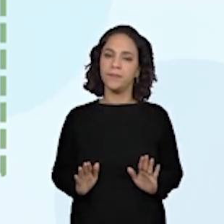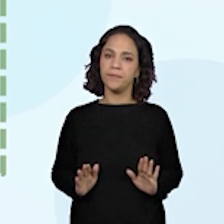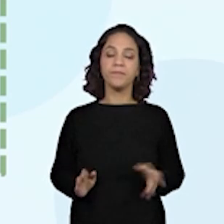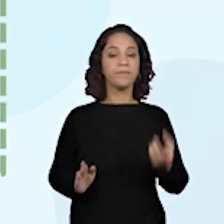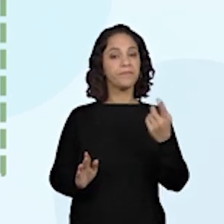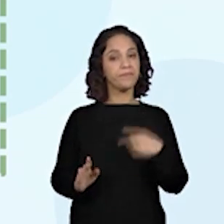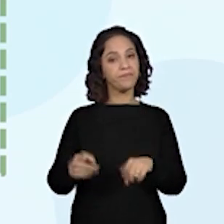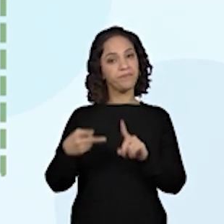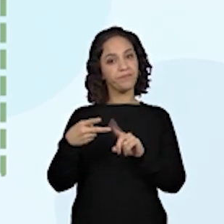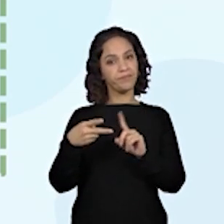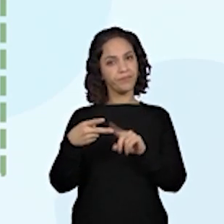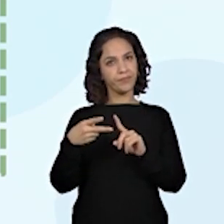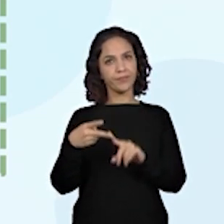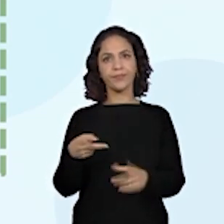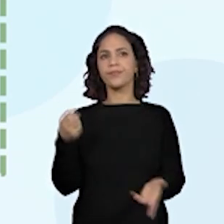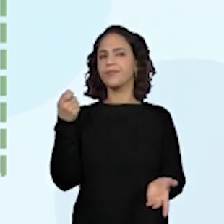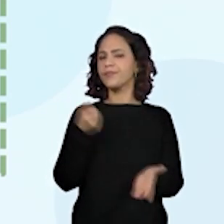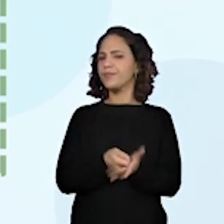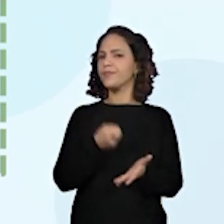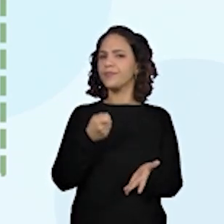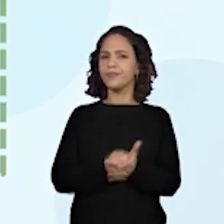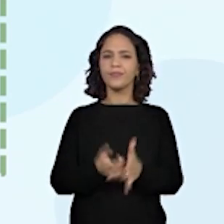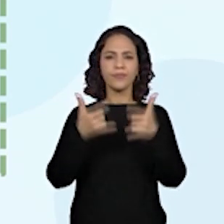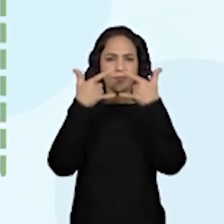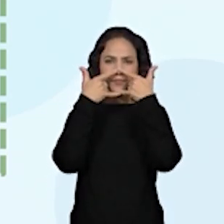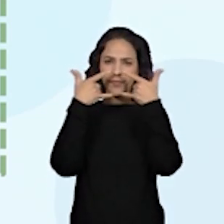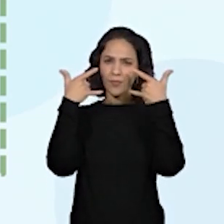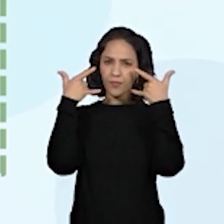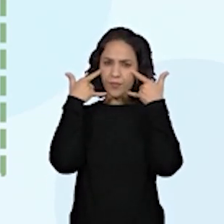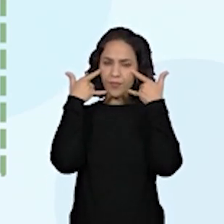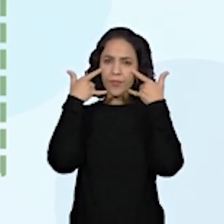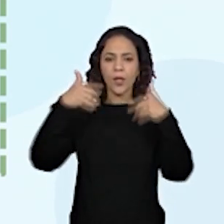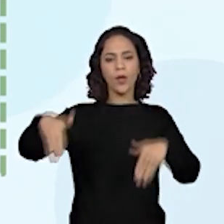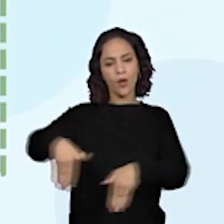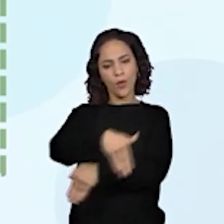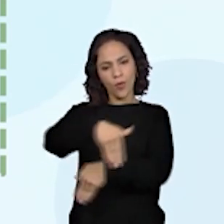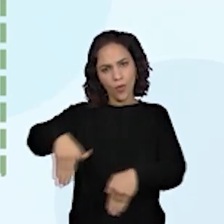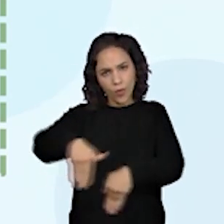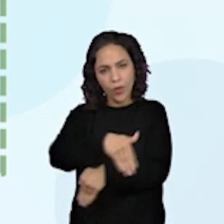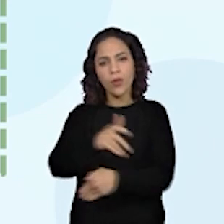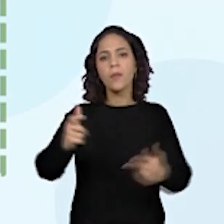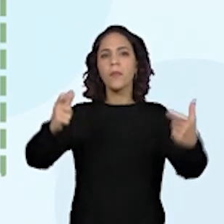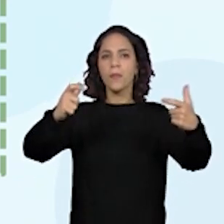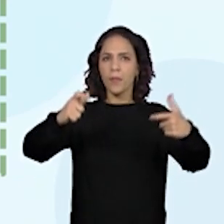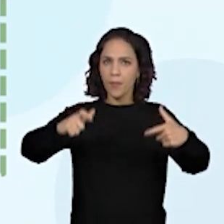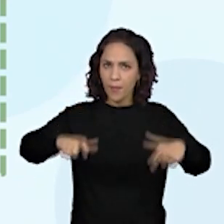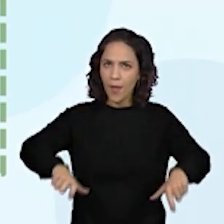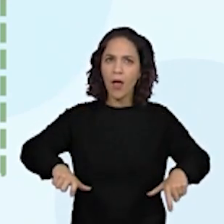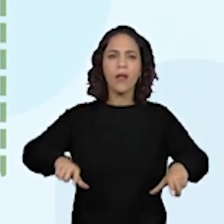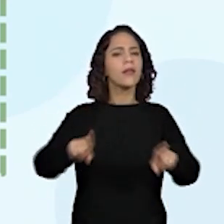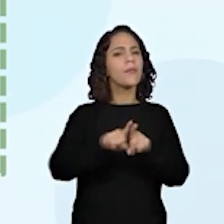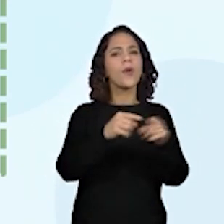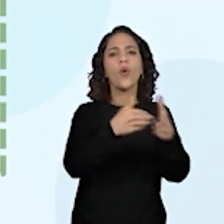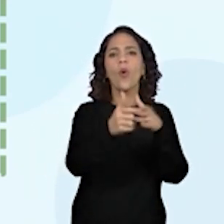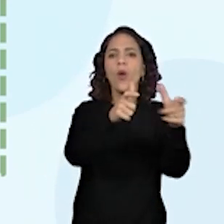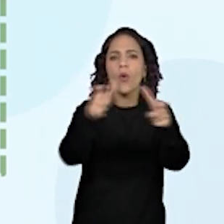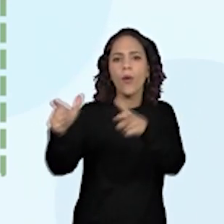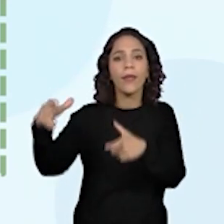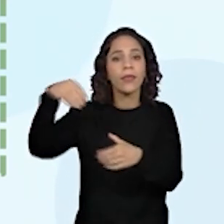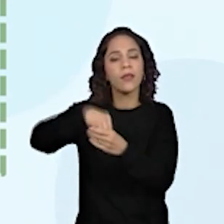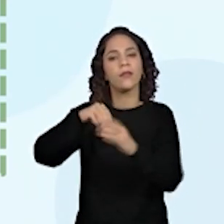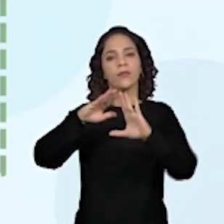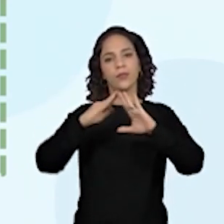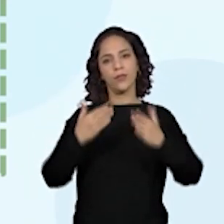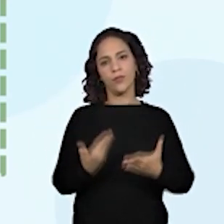2. É obrigatório o uso de máscaras nos pátios, corredores e demais espaços